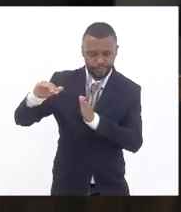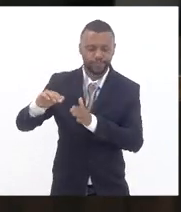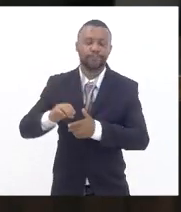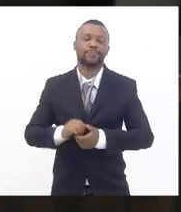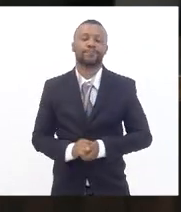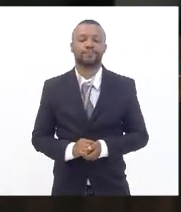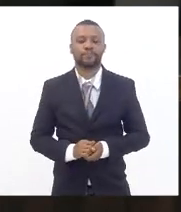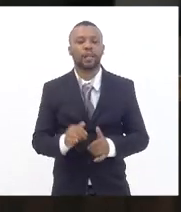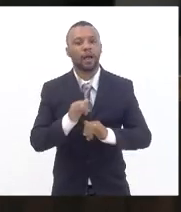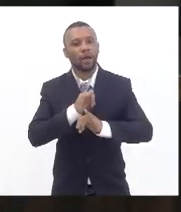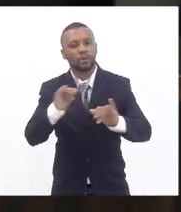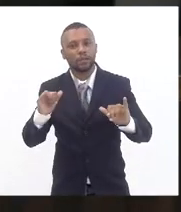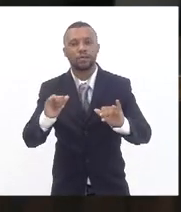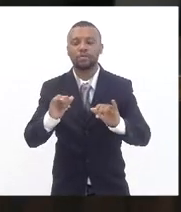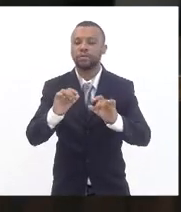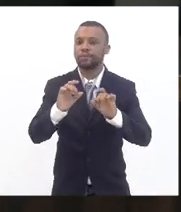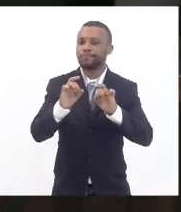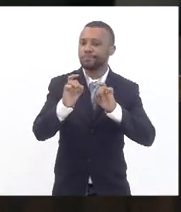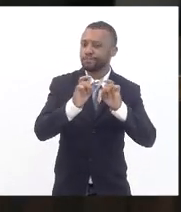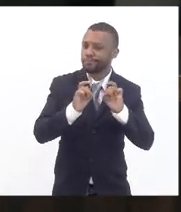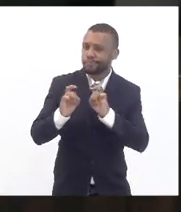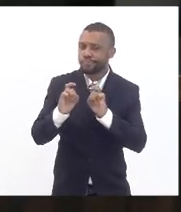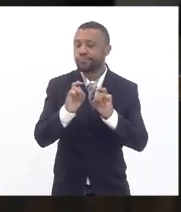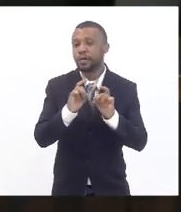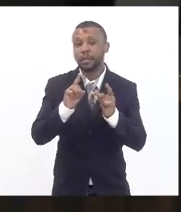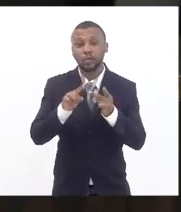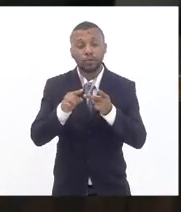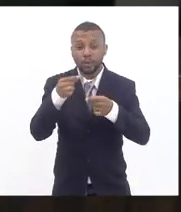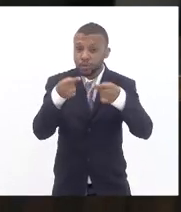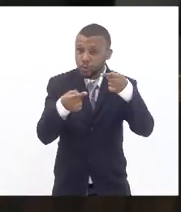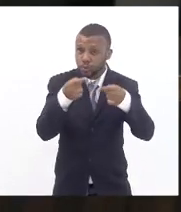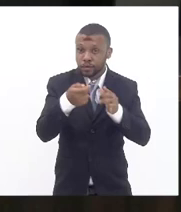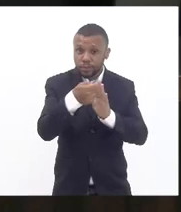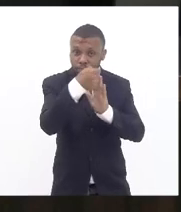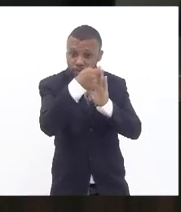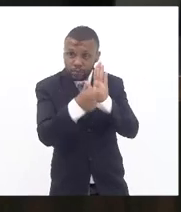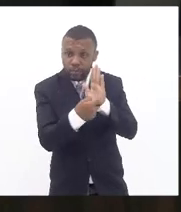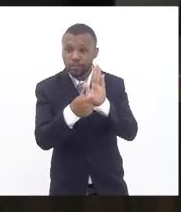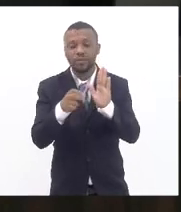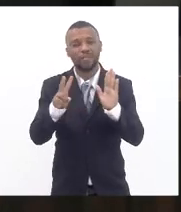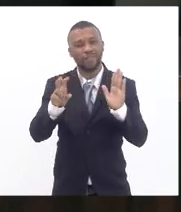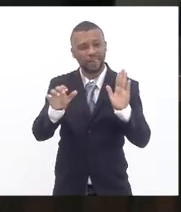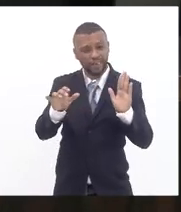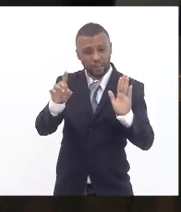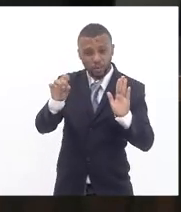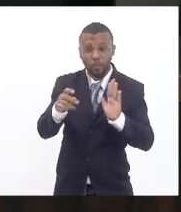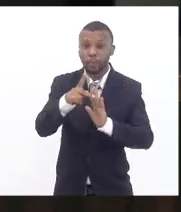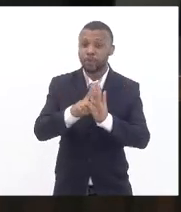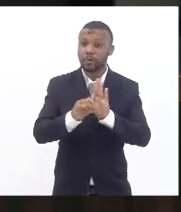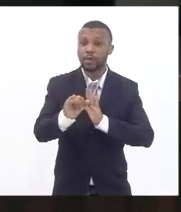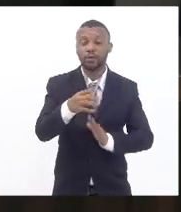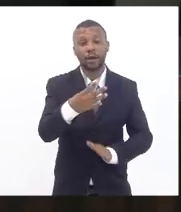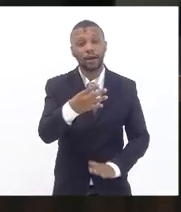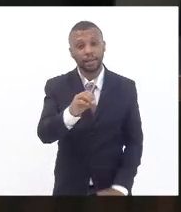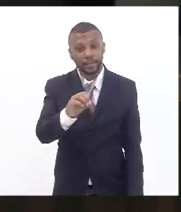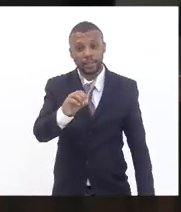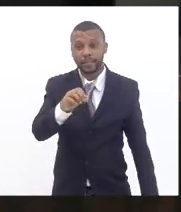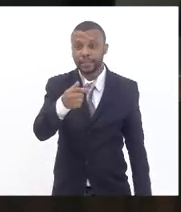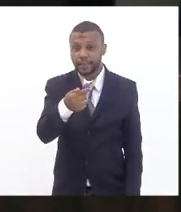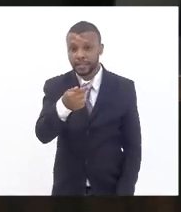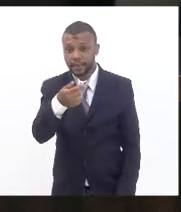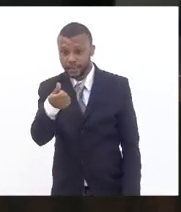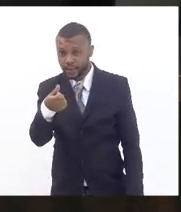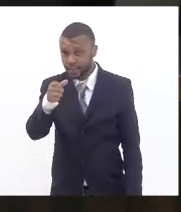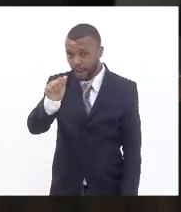Em tramitação ordinária, em votação de segunda discussão, redação do vencido. Projeto de lei 4076-A de